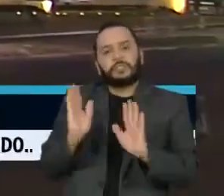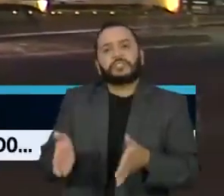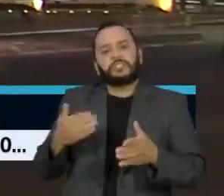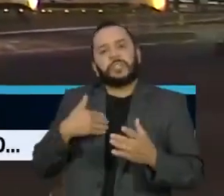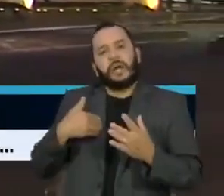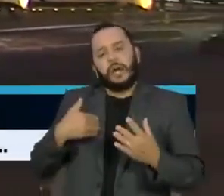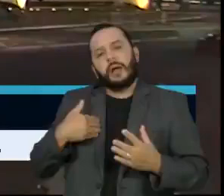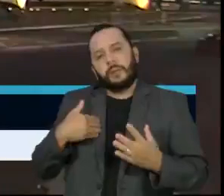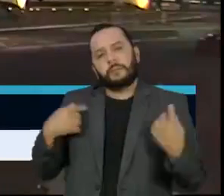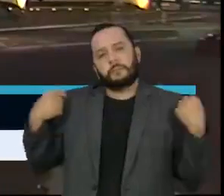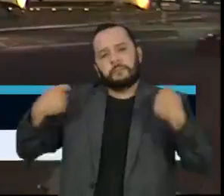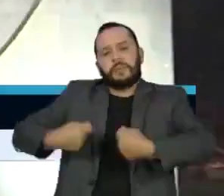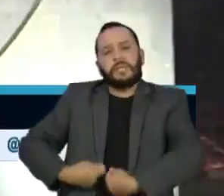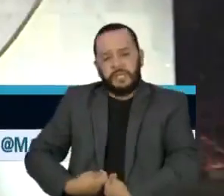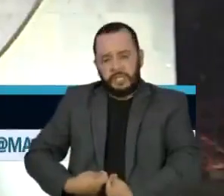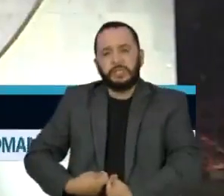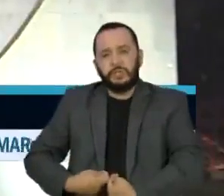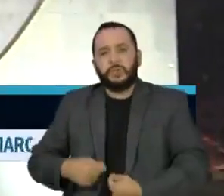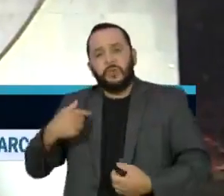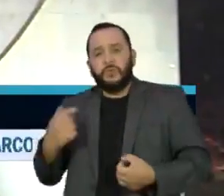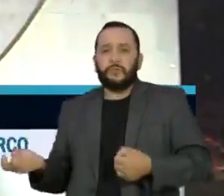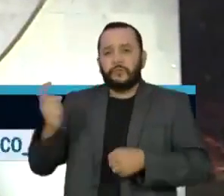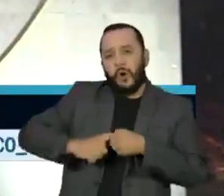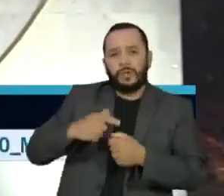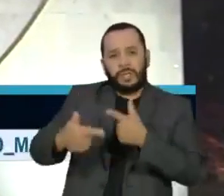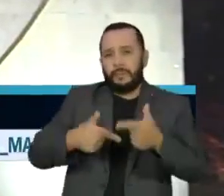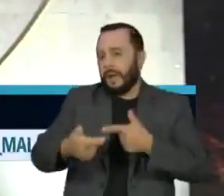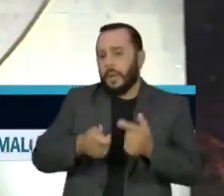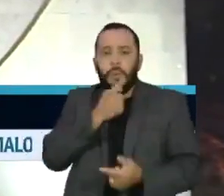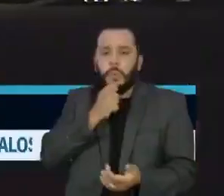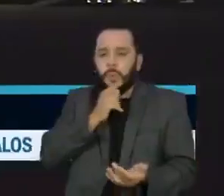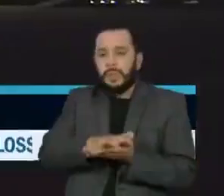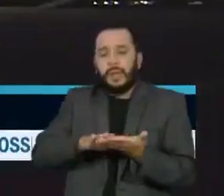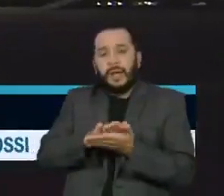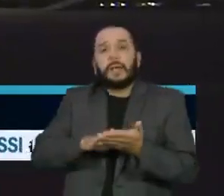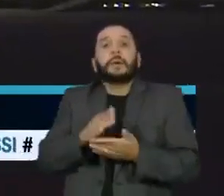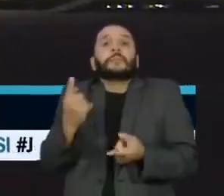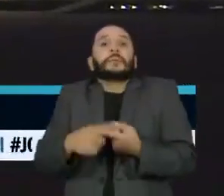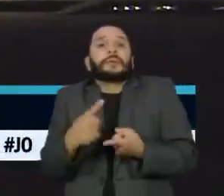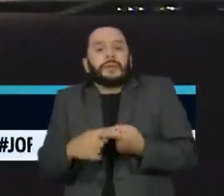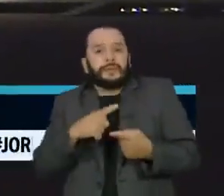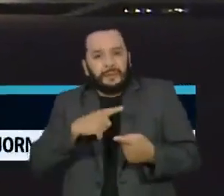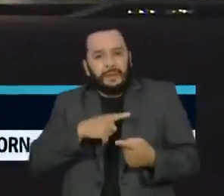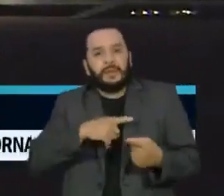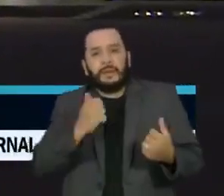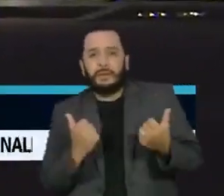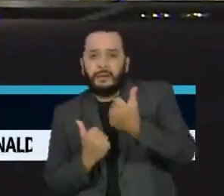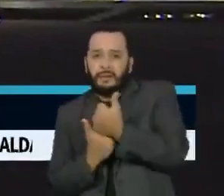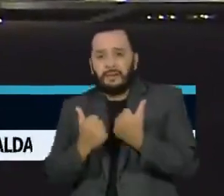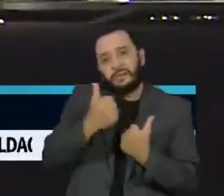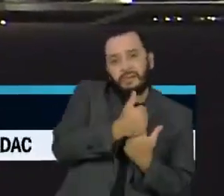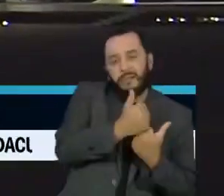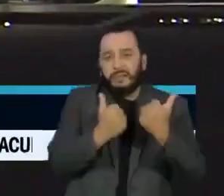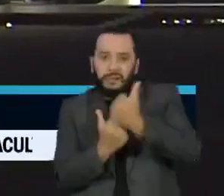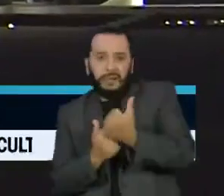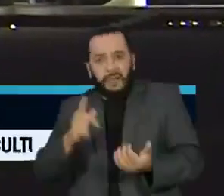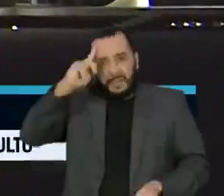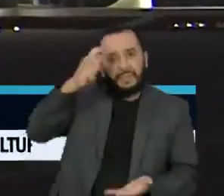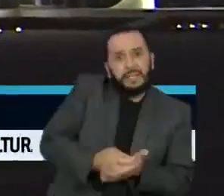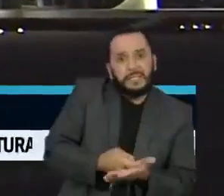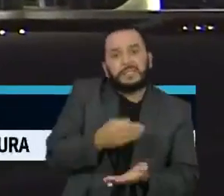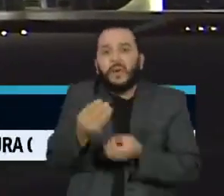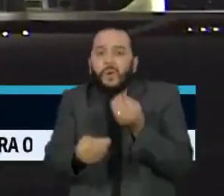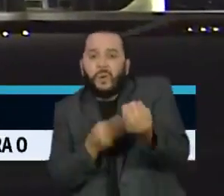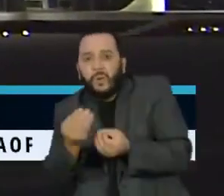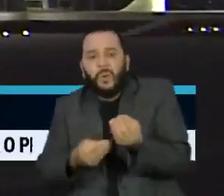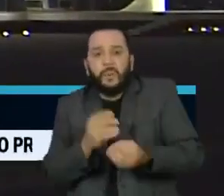não volta ao trabalho no recesso, que é quando o presidente e o vice se alternam no plantão para decidir de forma monocrática sobre